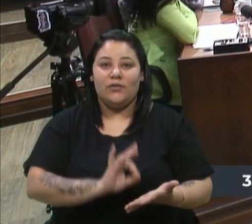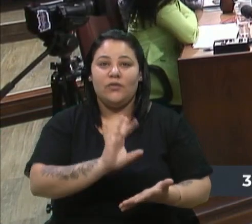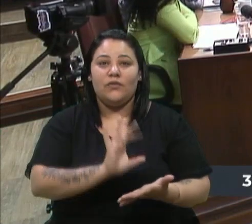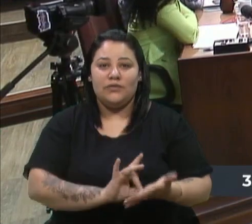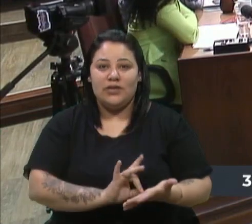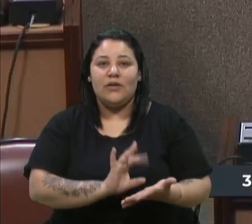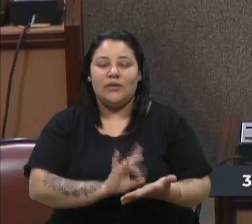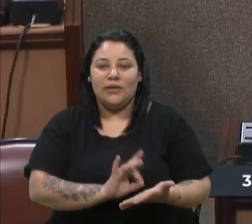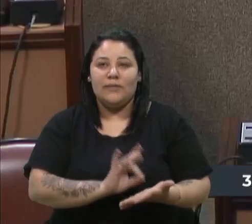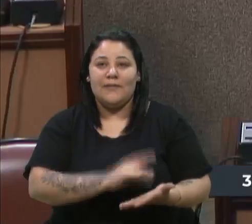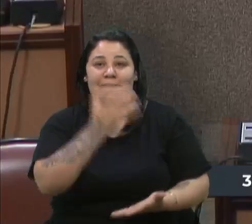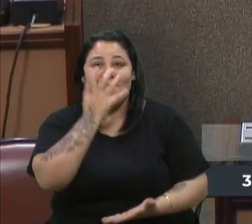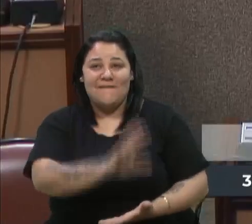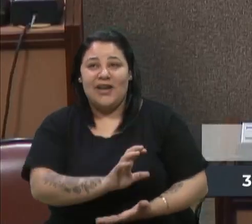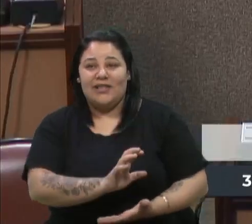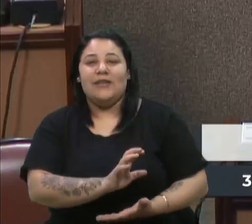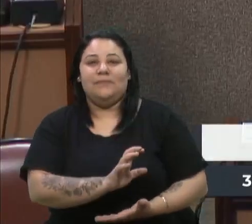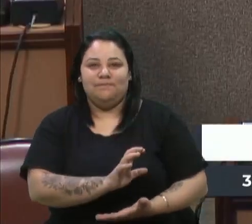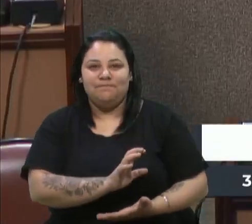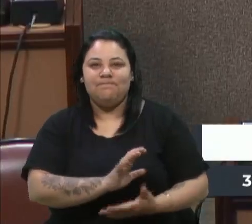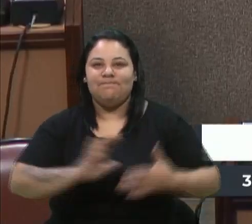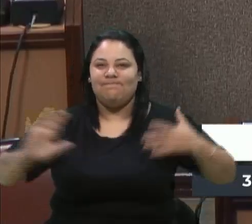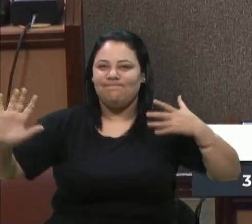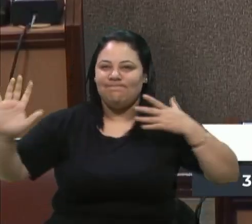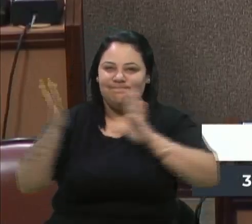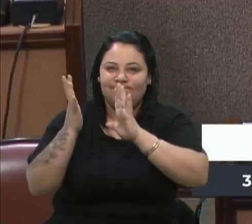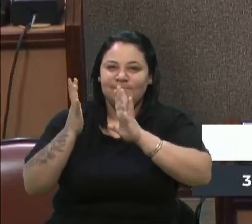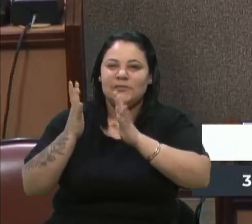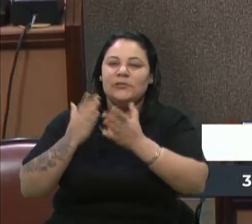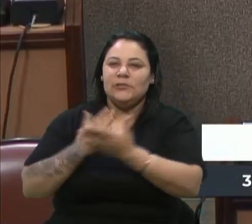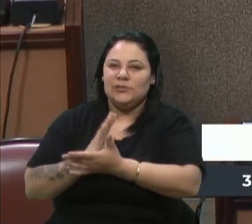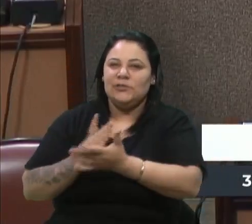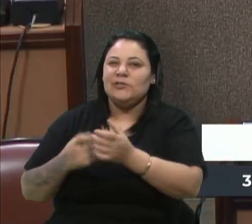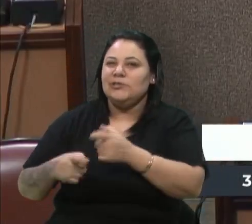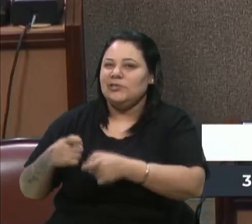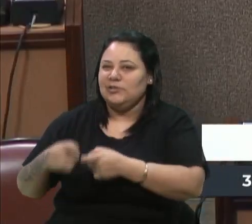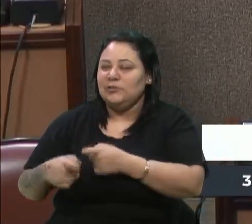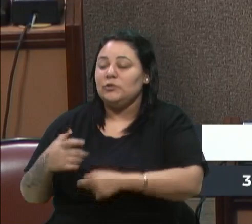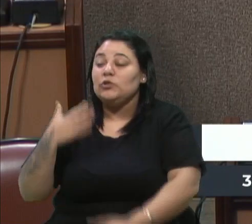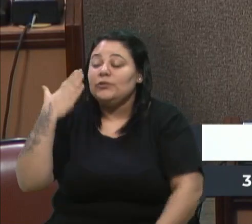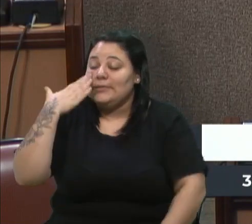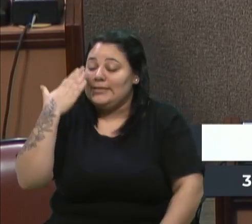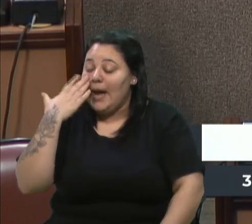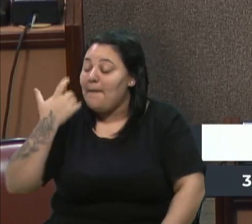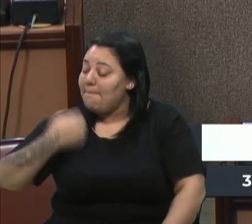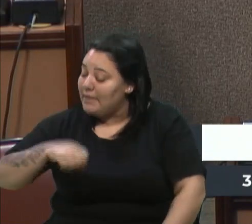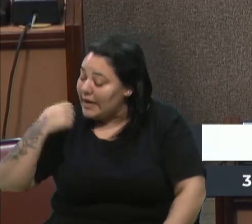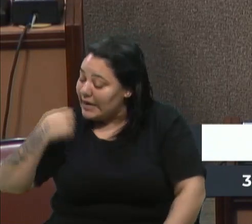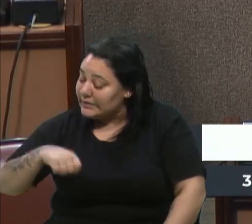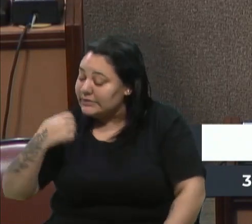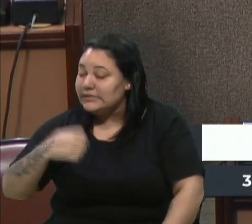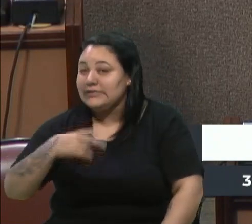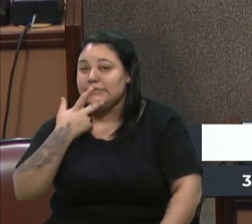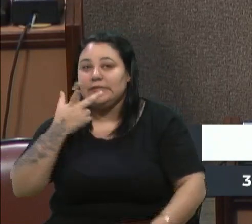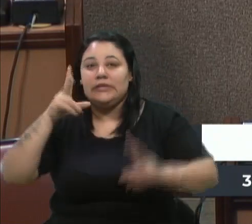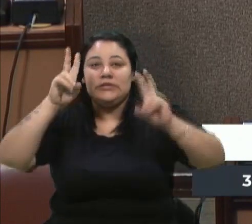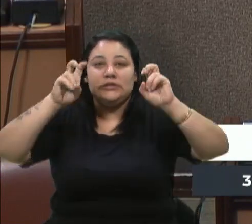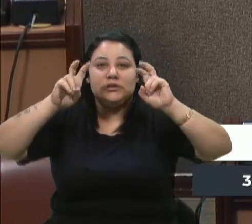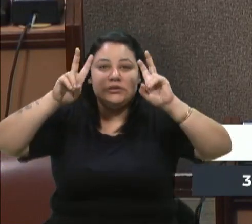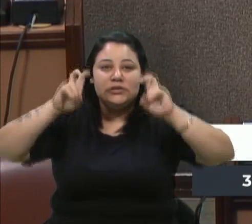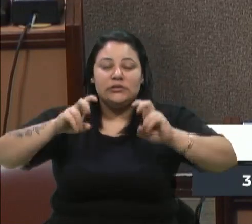Combate à Importunação Sexual. A gente sabe o quanto precisamos falar sobre esse assunto, precisamos